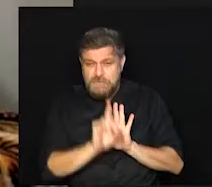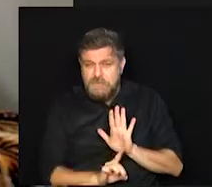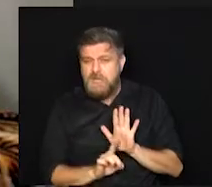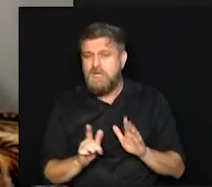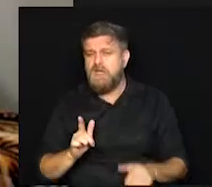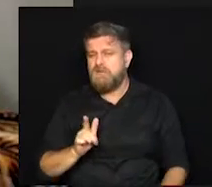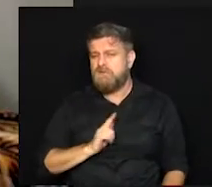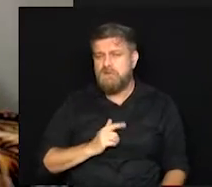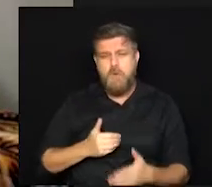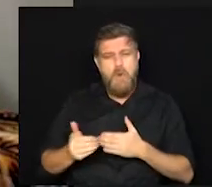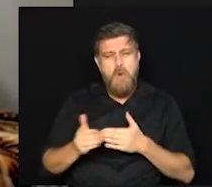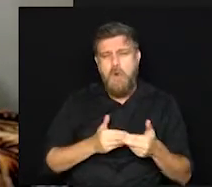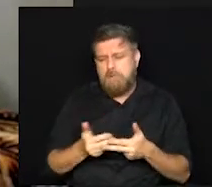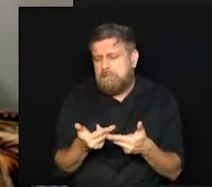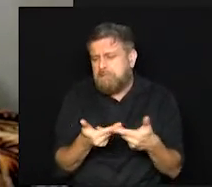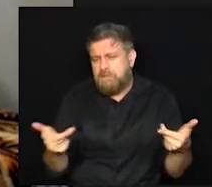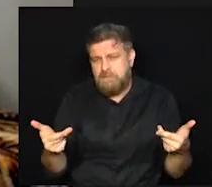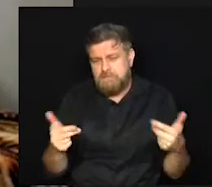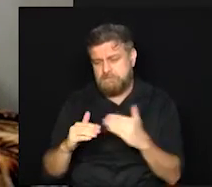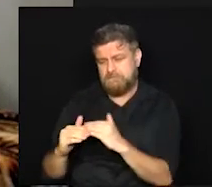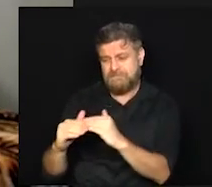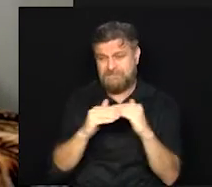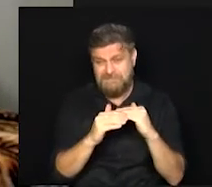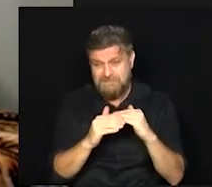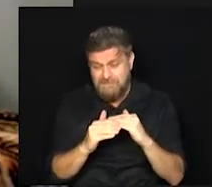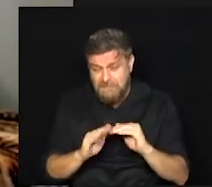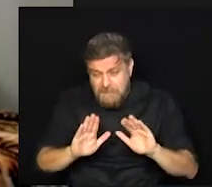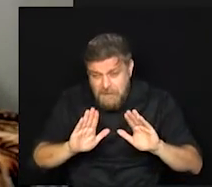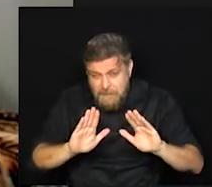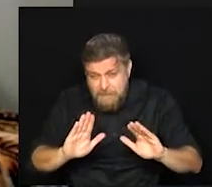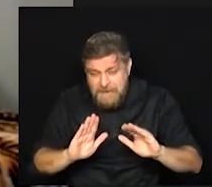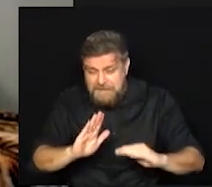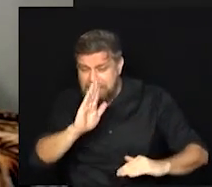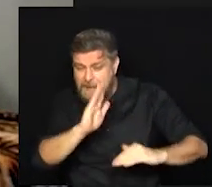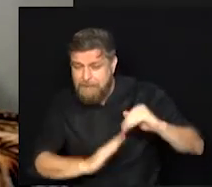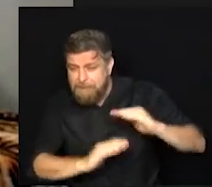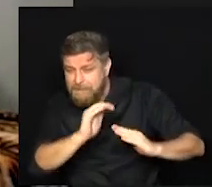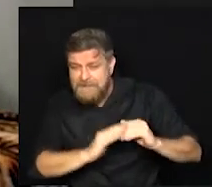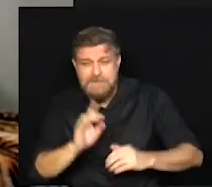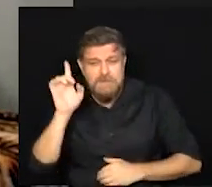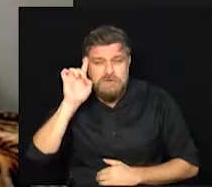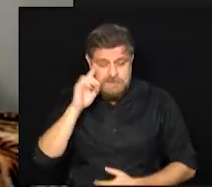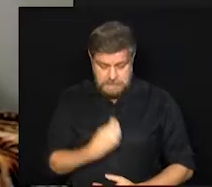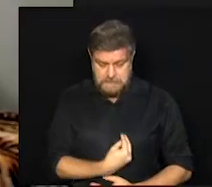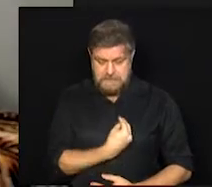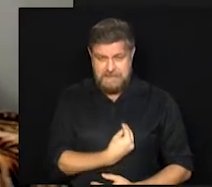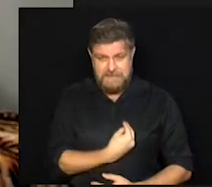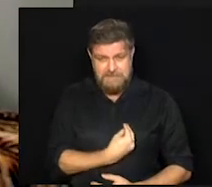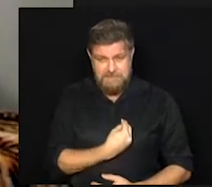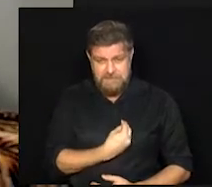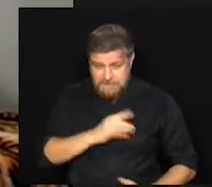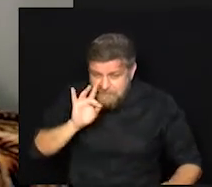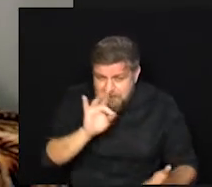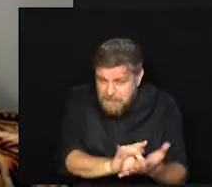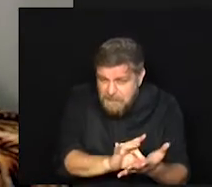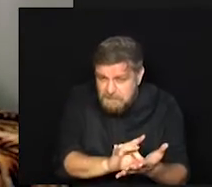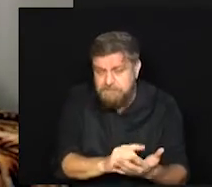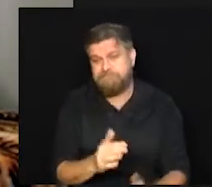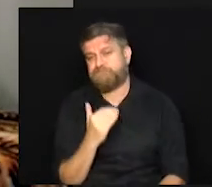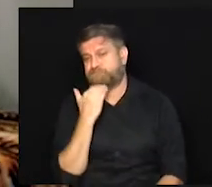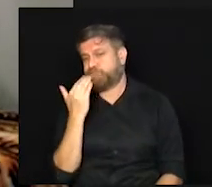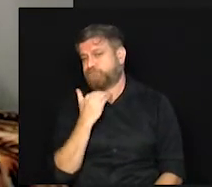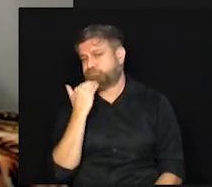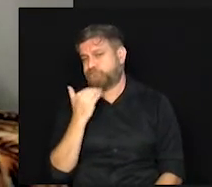a qualquer coisa. Só que quando chega no dia a dia, não se cumpre.